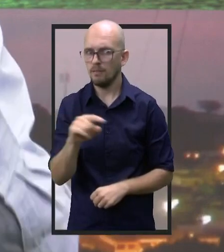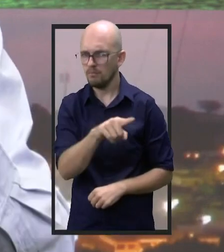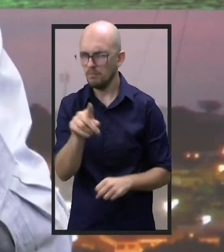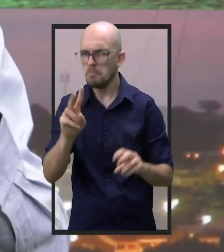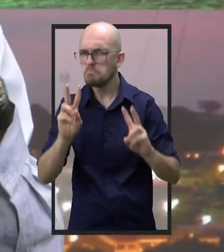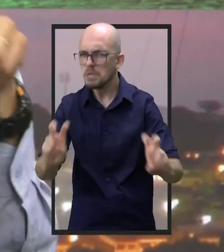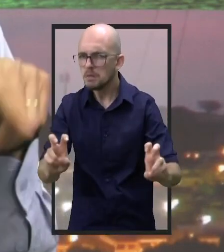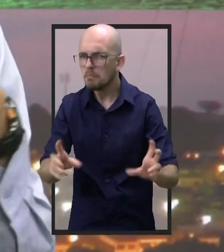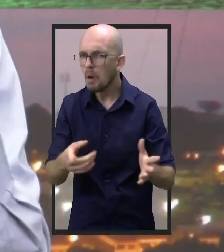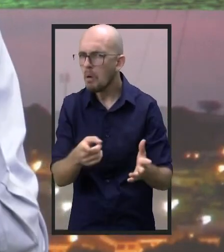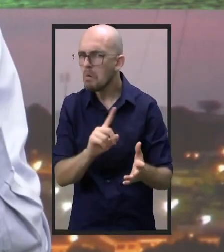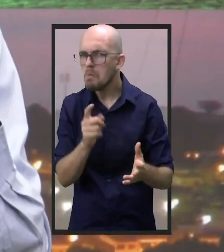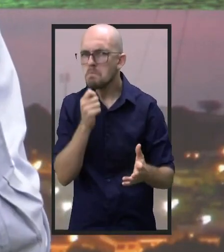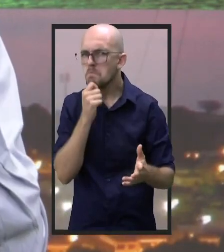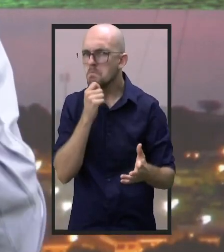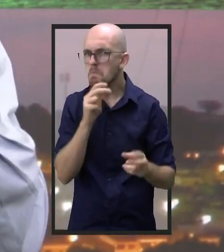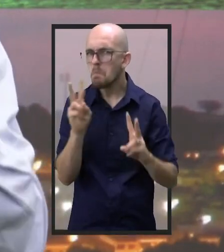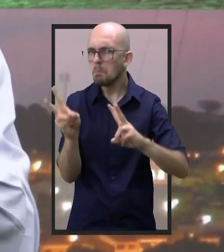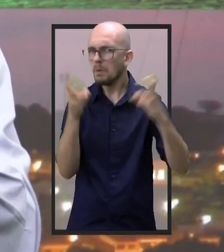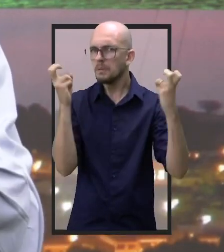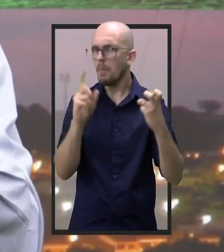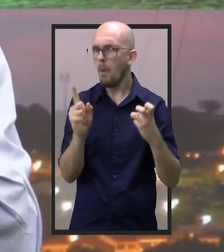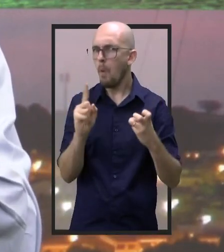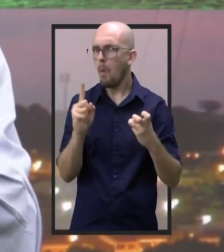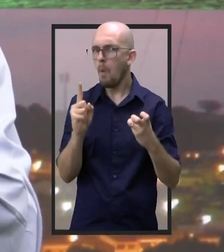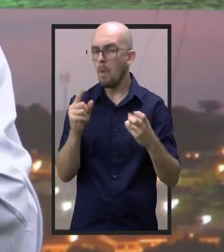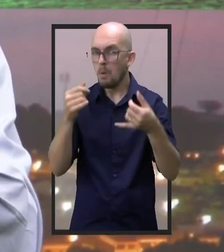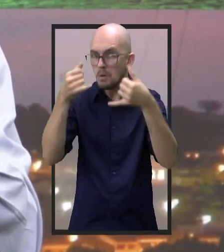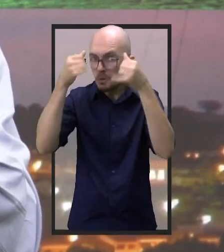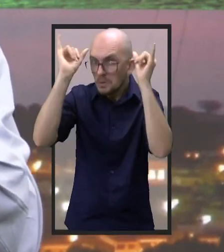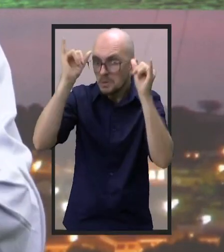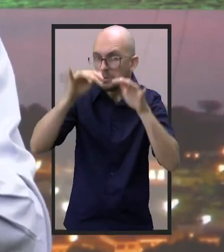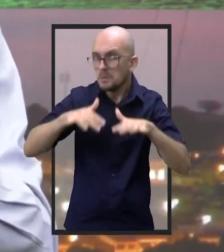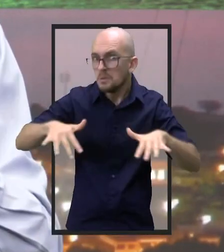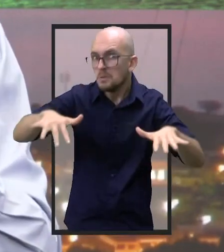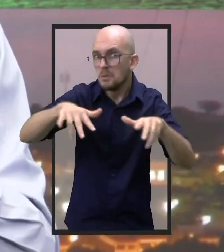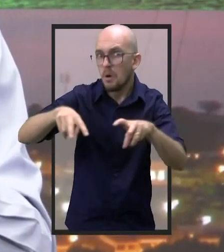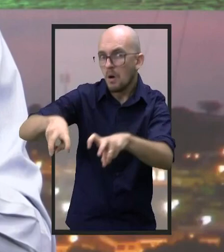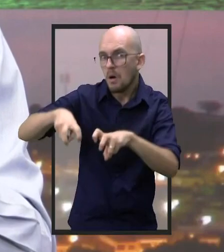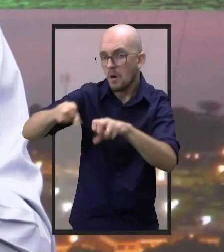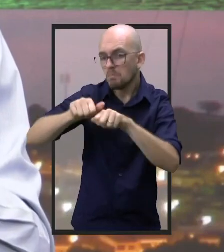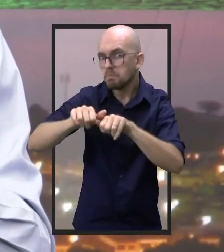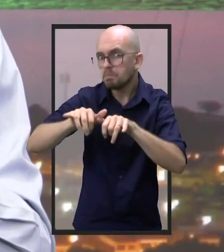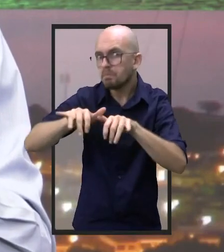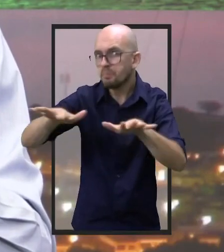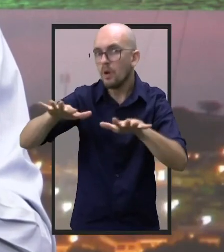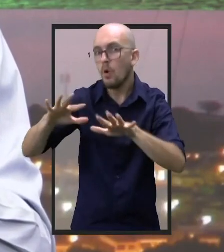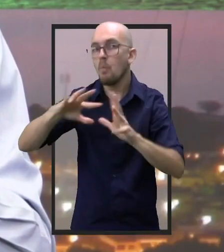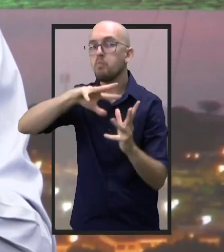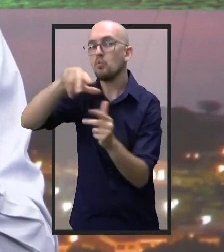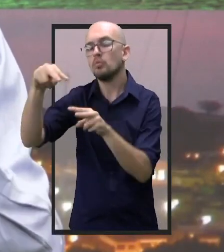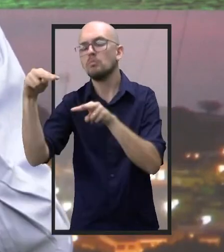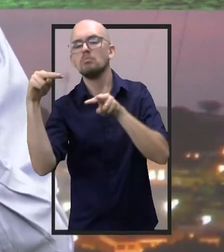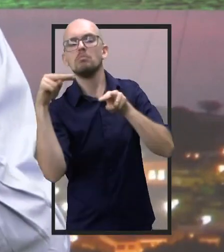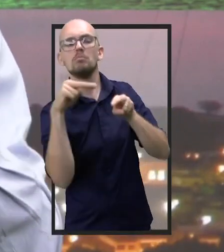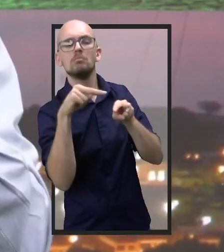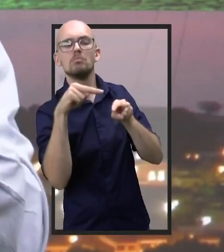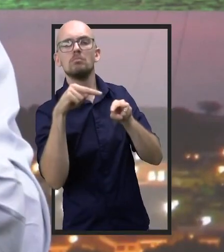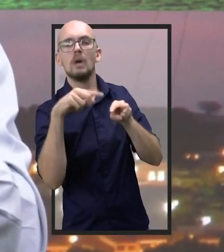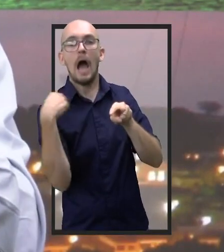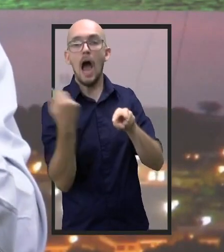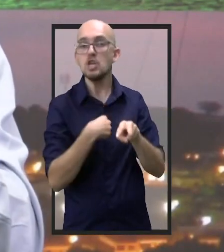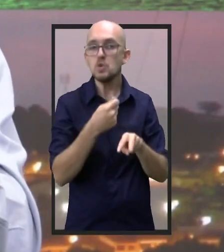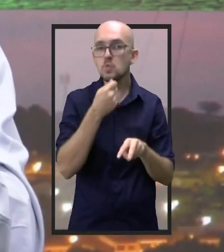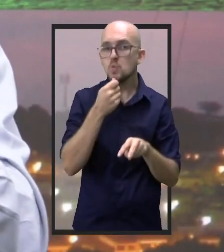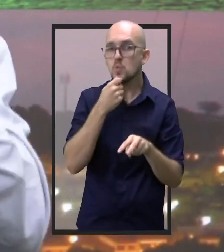a gestão pública da nossa região, está no seu satélite, essa oportunidade que o mundo está enxergando para nós, e eu estou